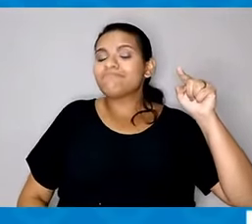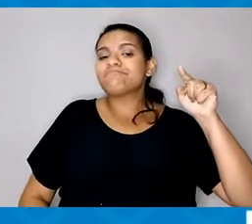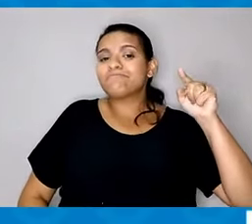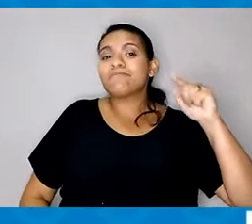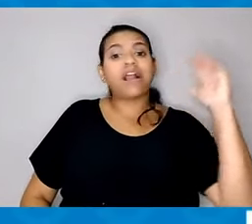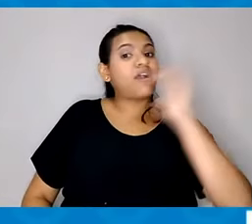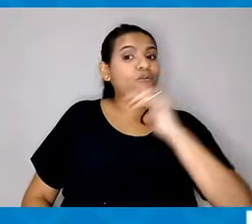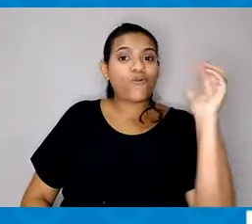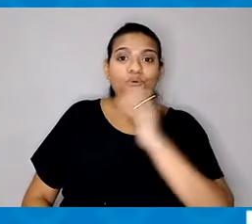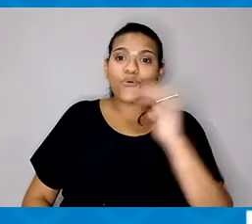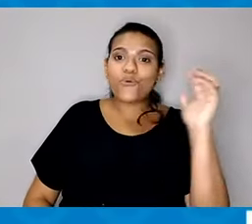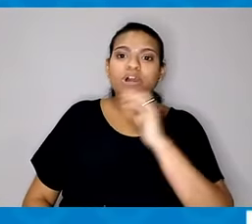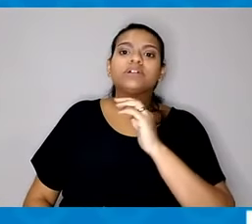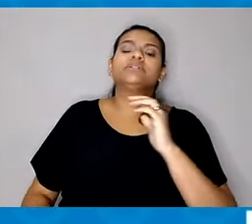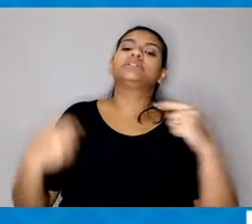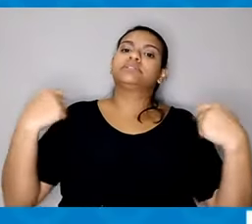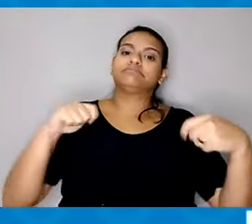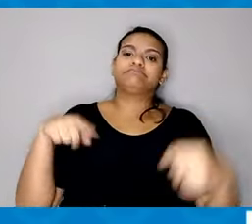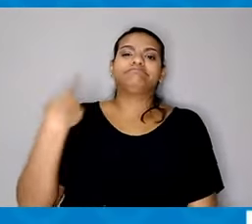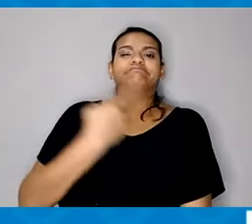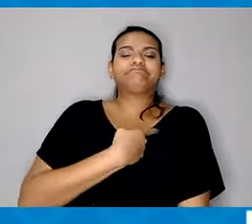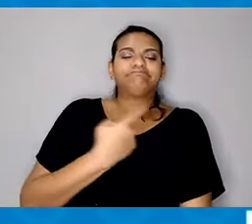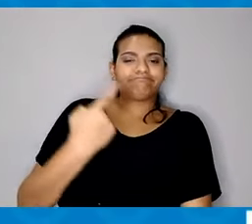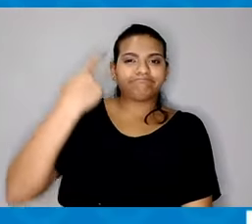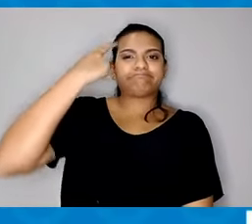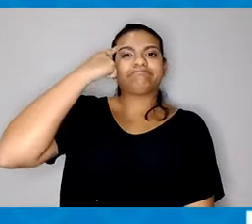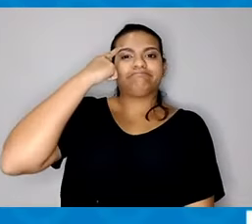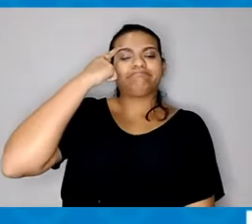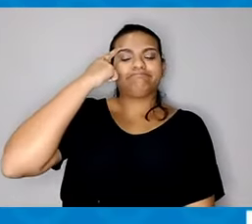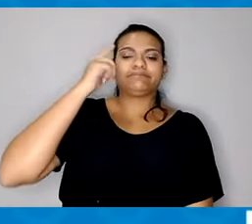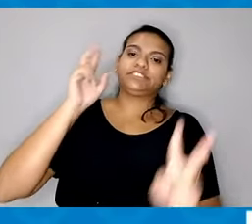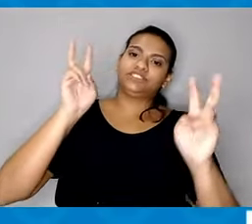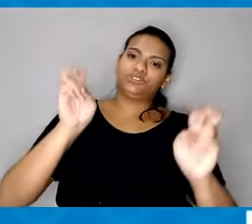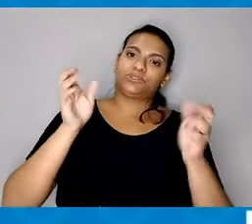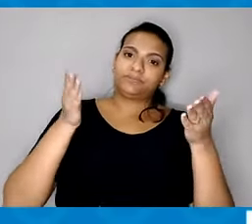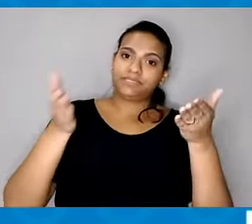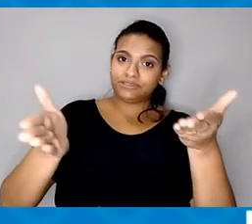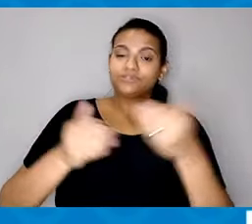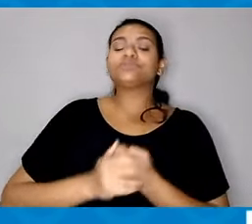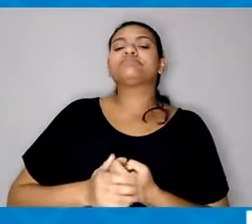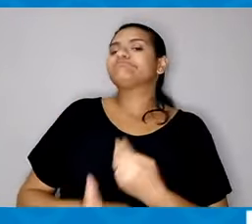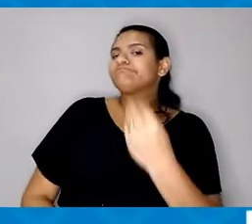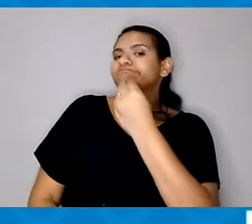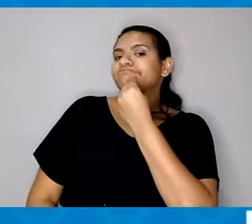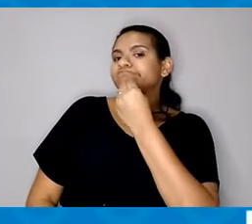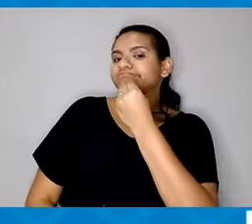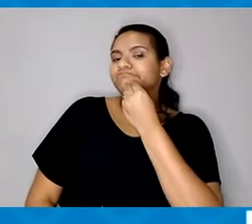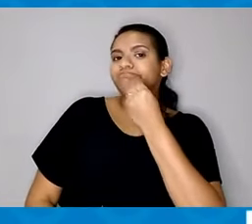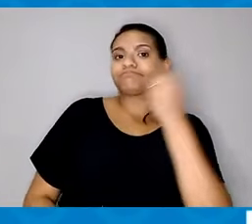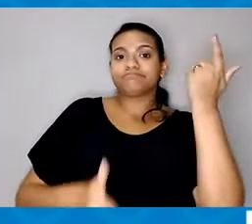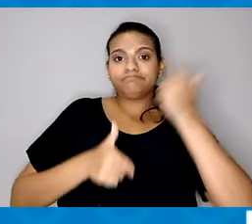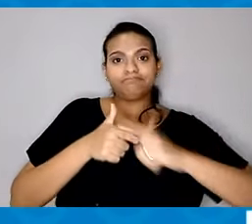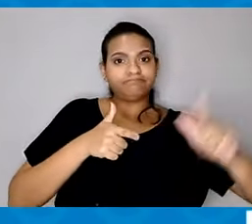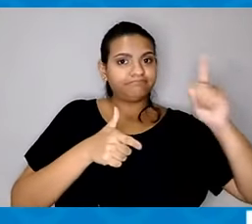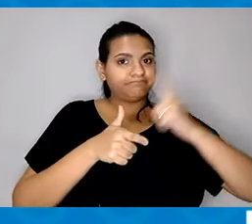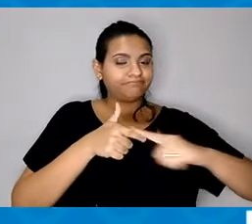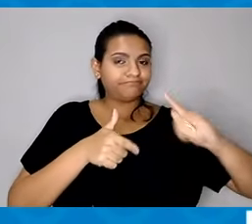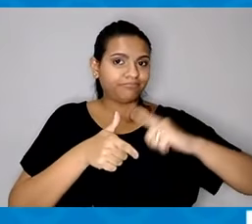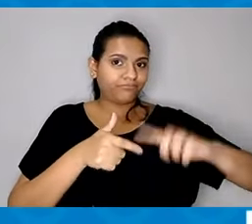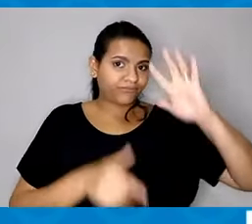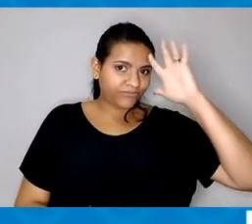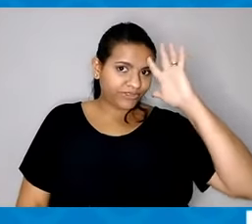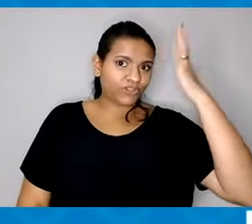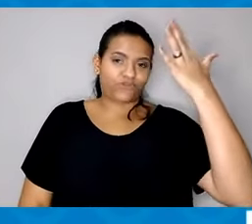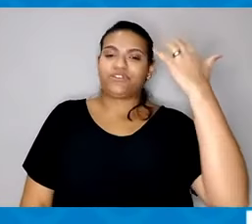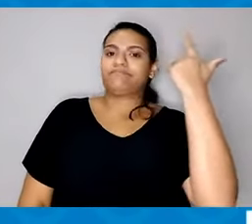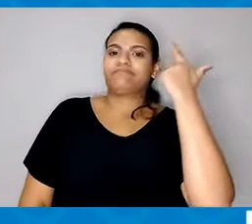quanto mais gente pensando sobre isso, maiores as chances que a gente tem de resolver esses problemas muito sérios que afetam